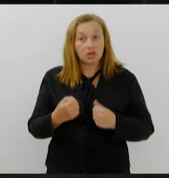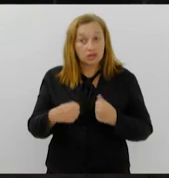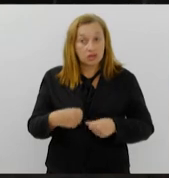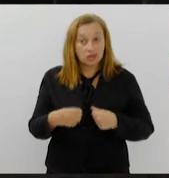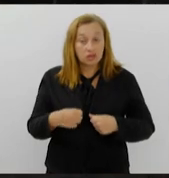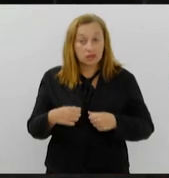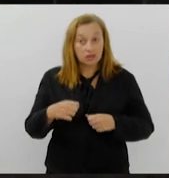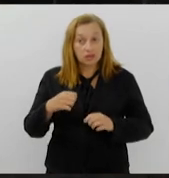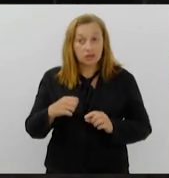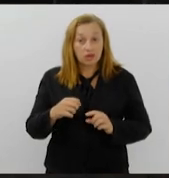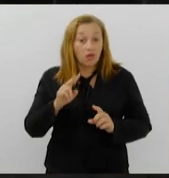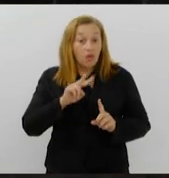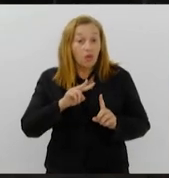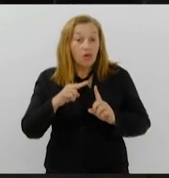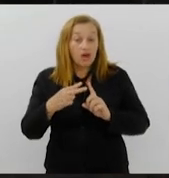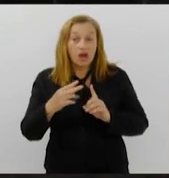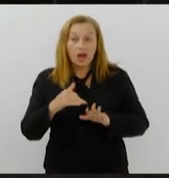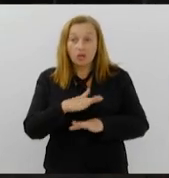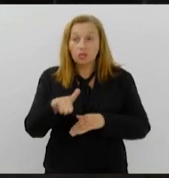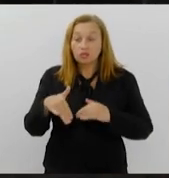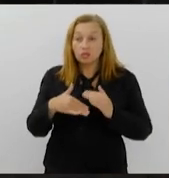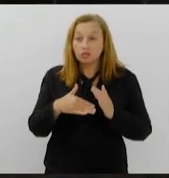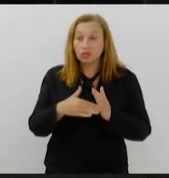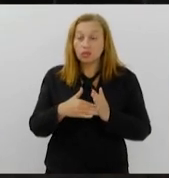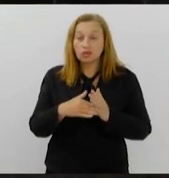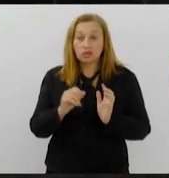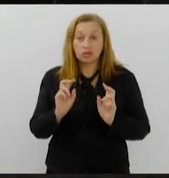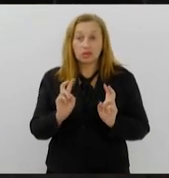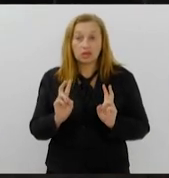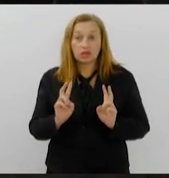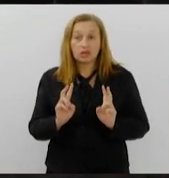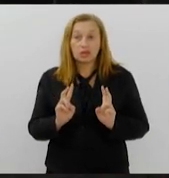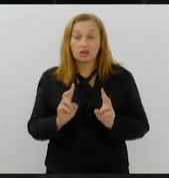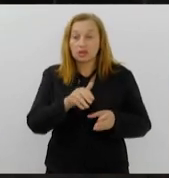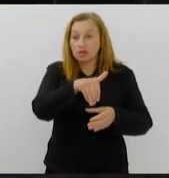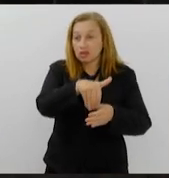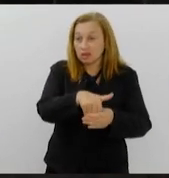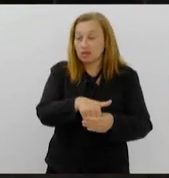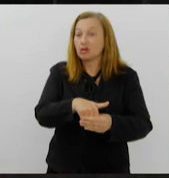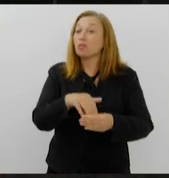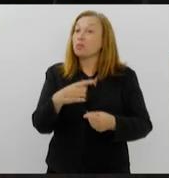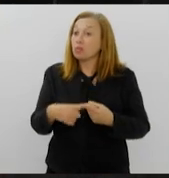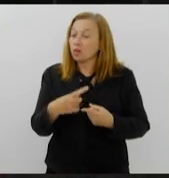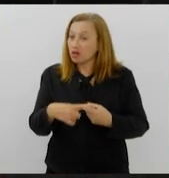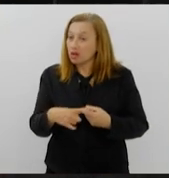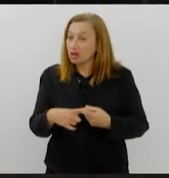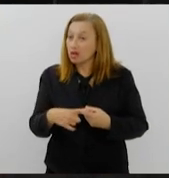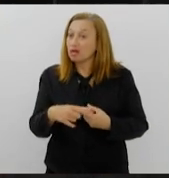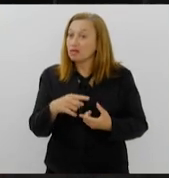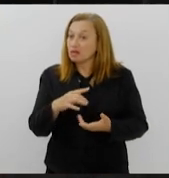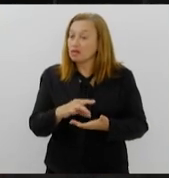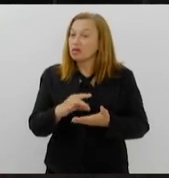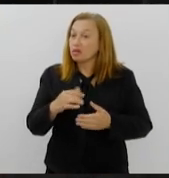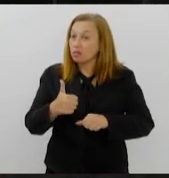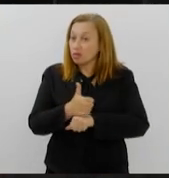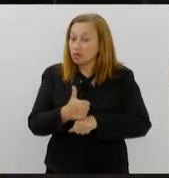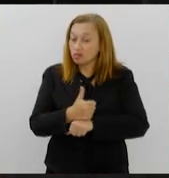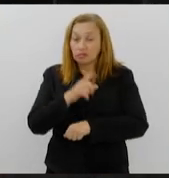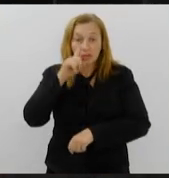comecem a olhar com mais rigor essas eleições, porque está virando realmente uma profissão de